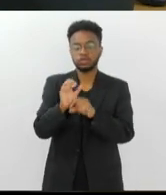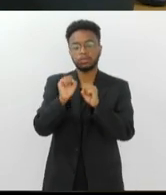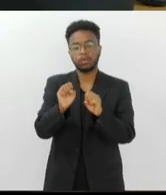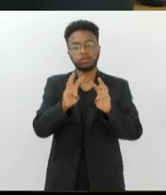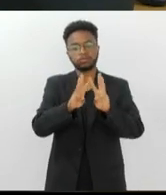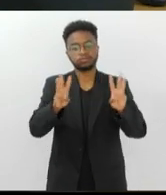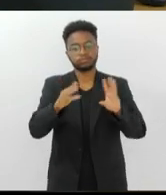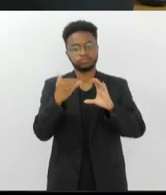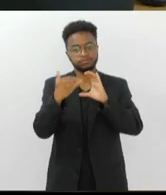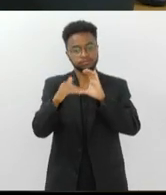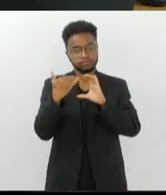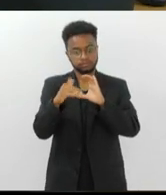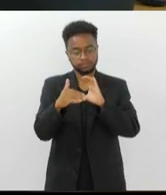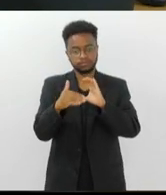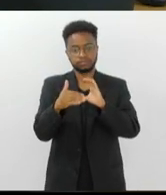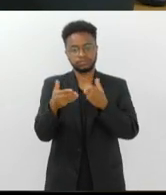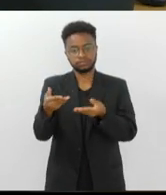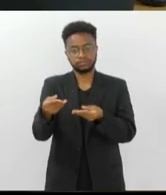acessar nosso e-mail